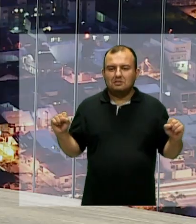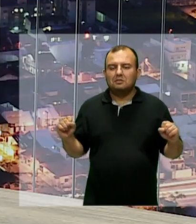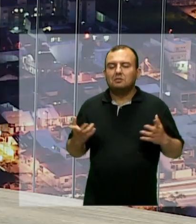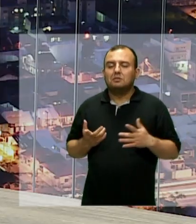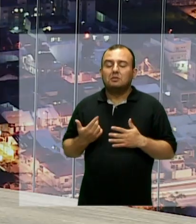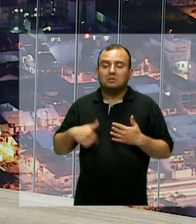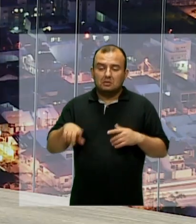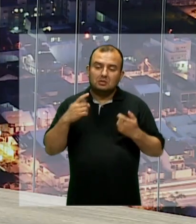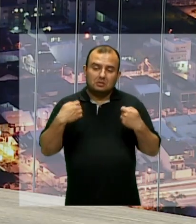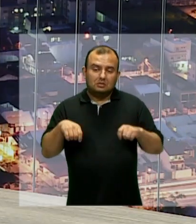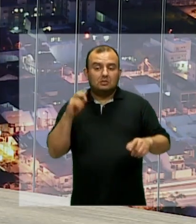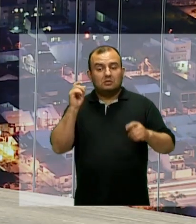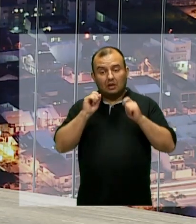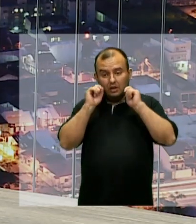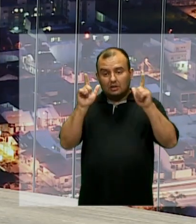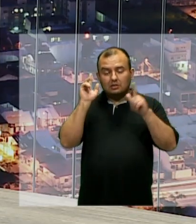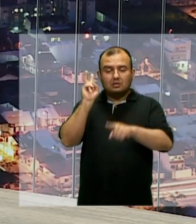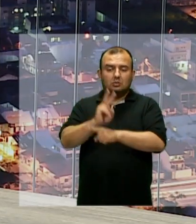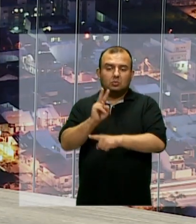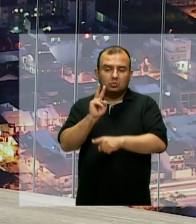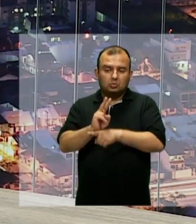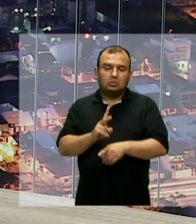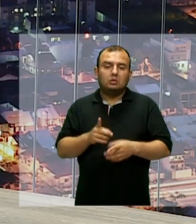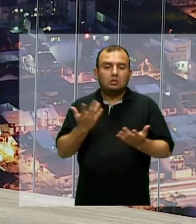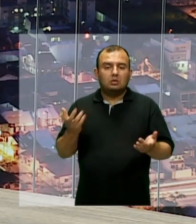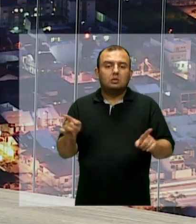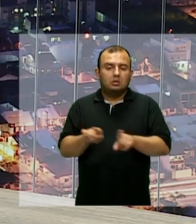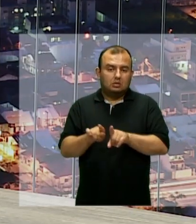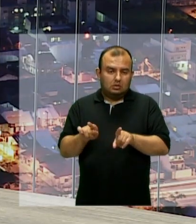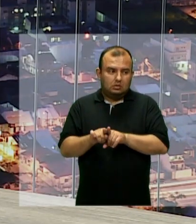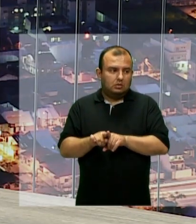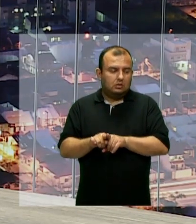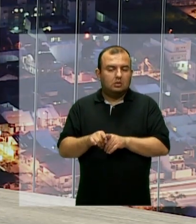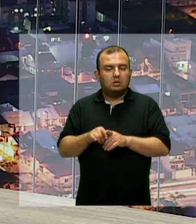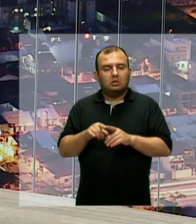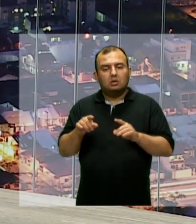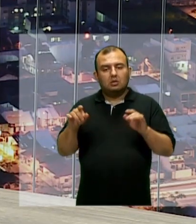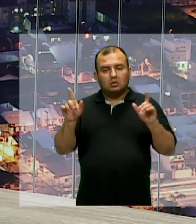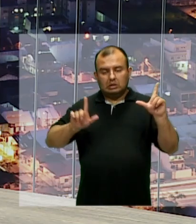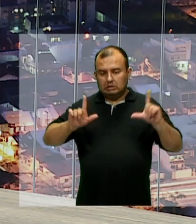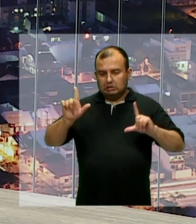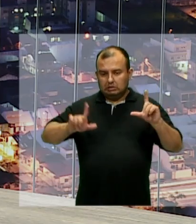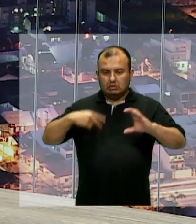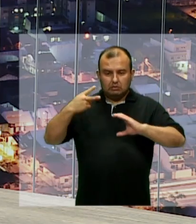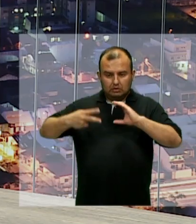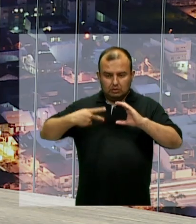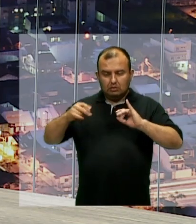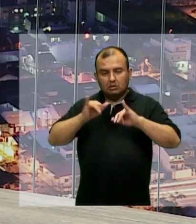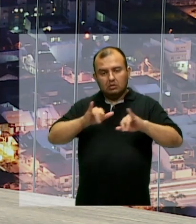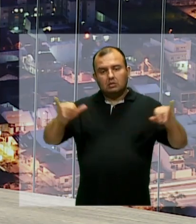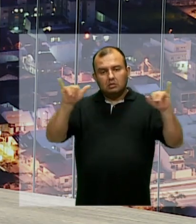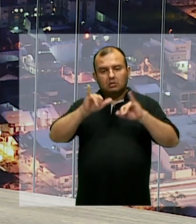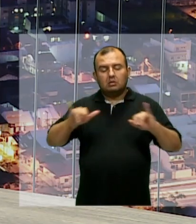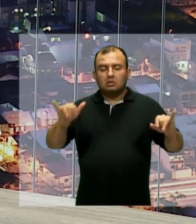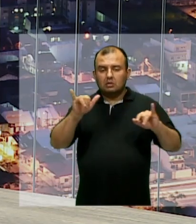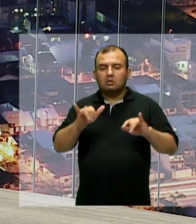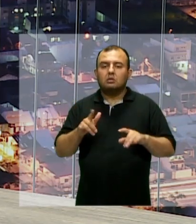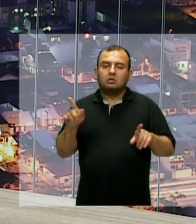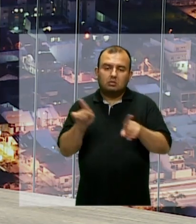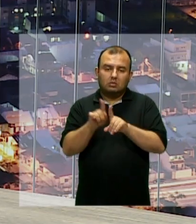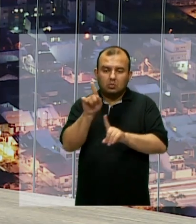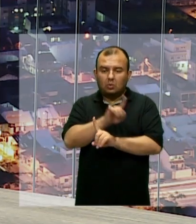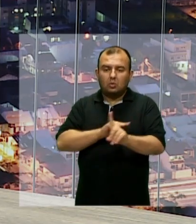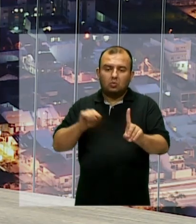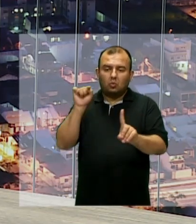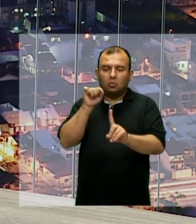que ficar atento, né? E para isso serve também aqui programas como o da TV Câmara, que tem esse